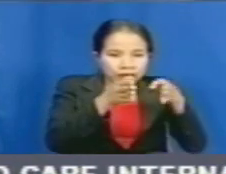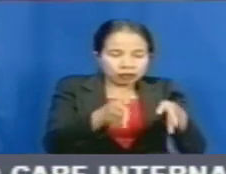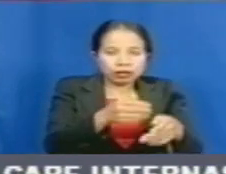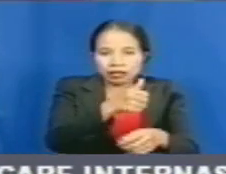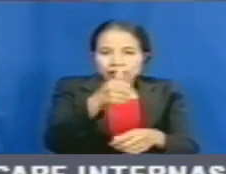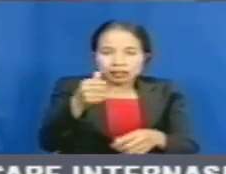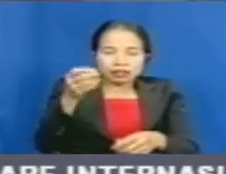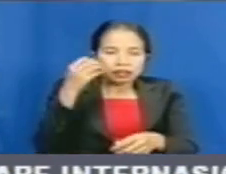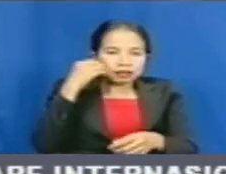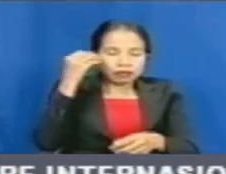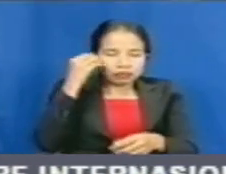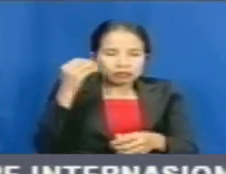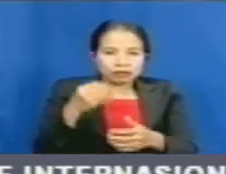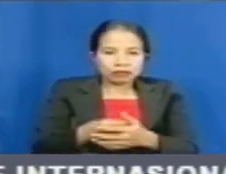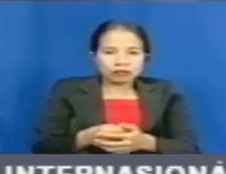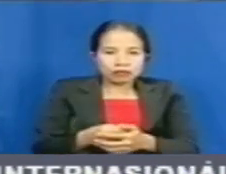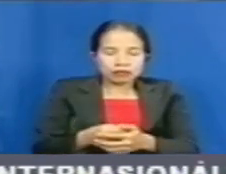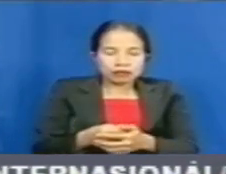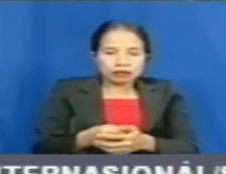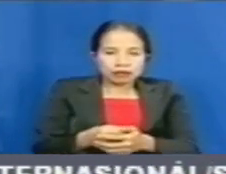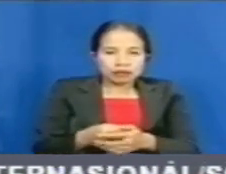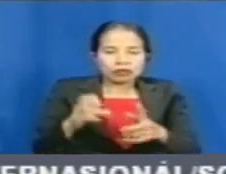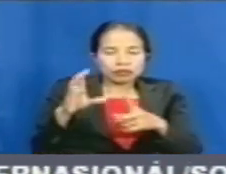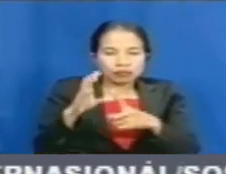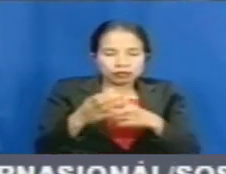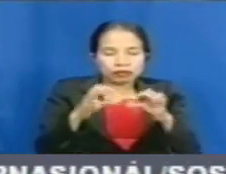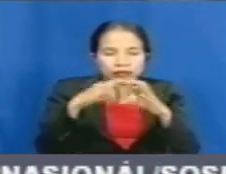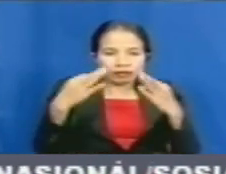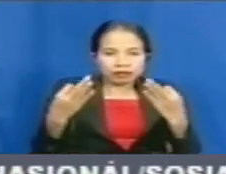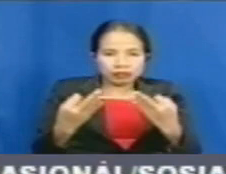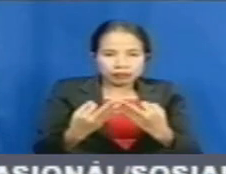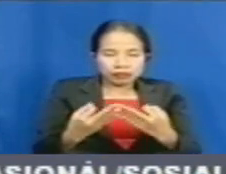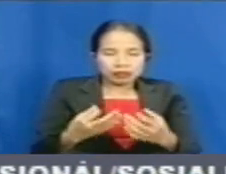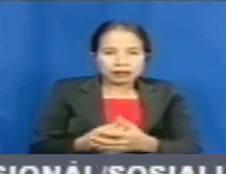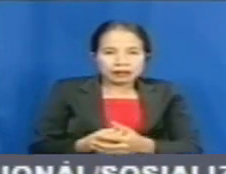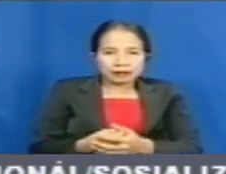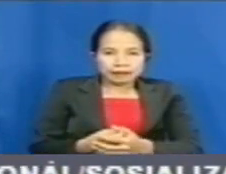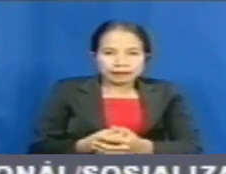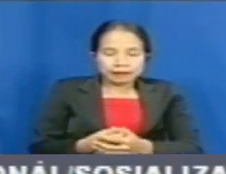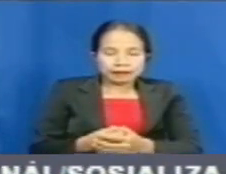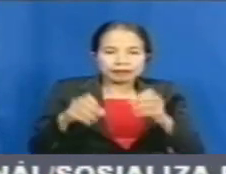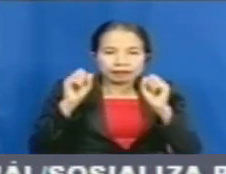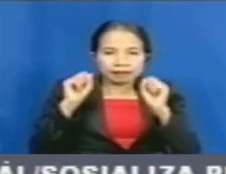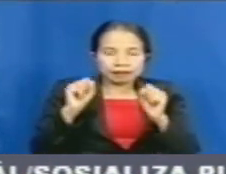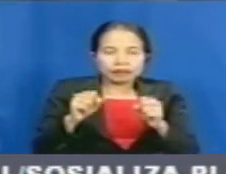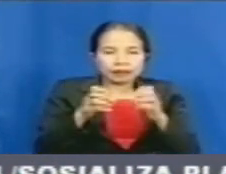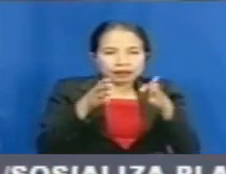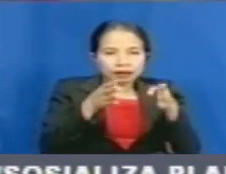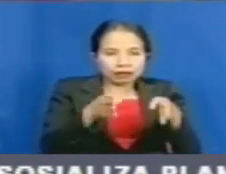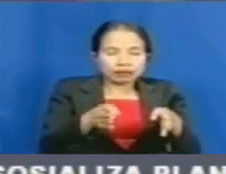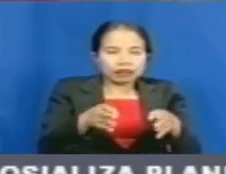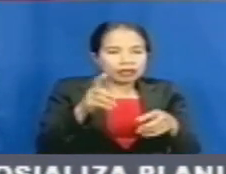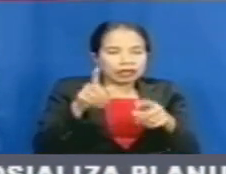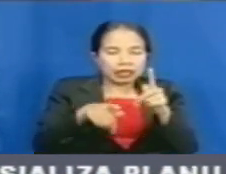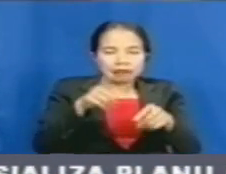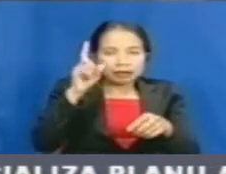ida me tinha. E tu foi cultura familia minha, e maida la bebe e ha, rate